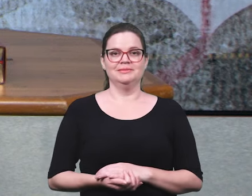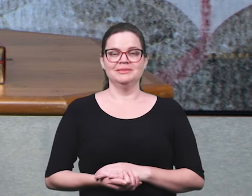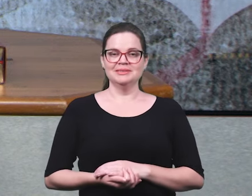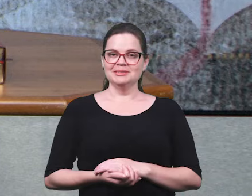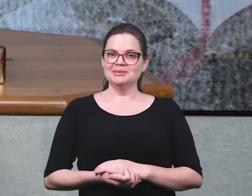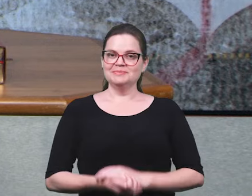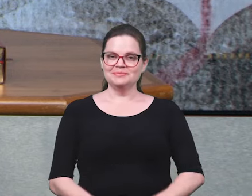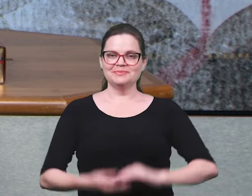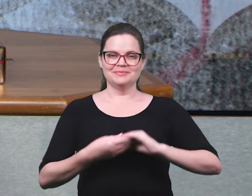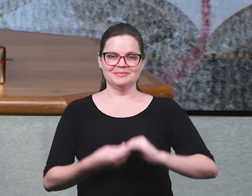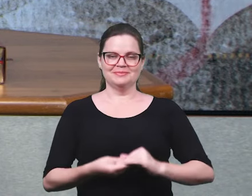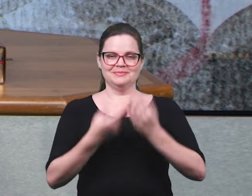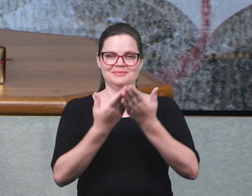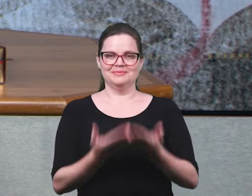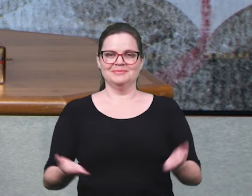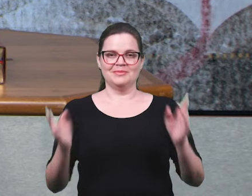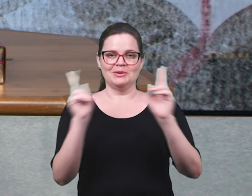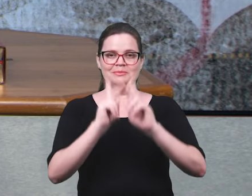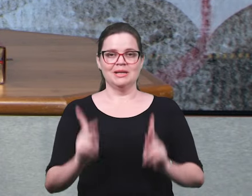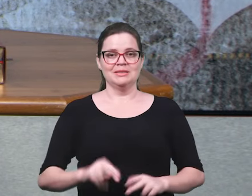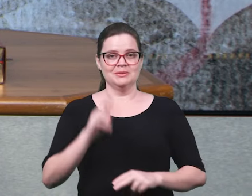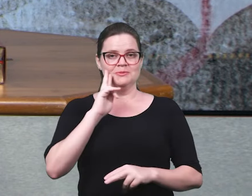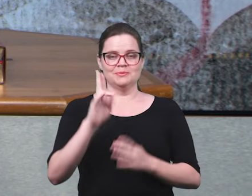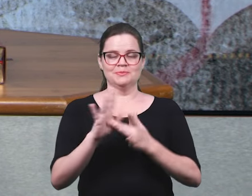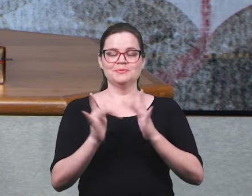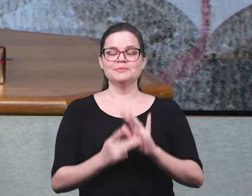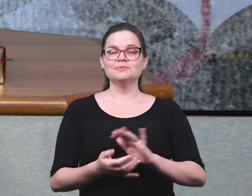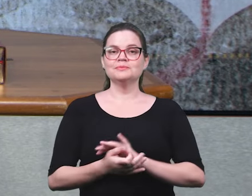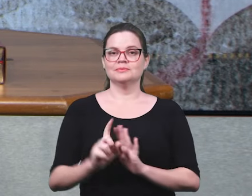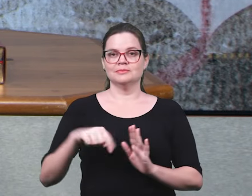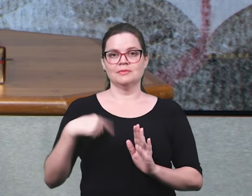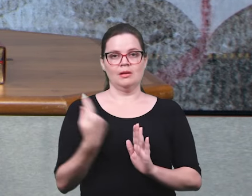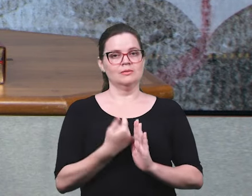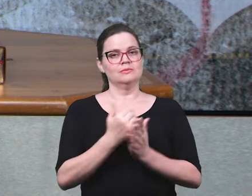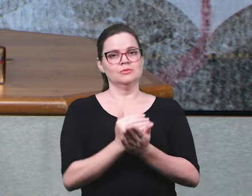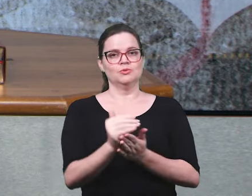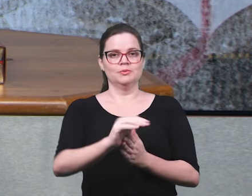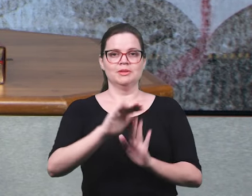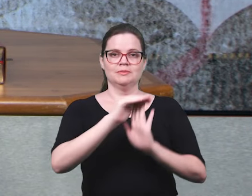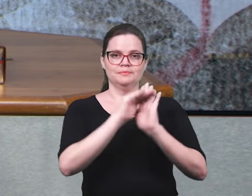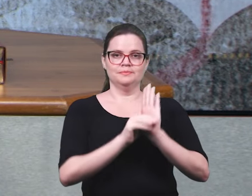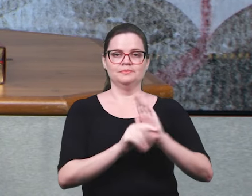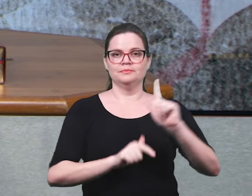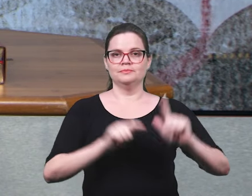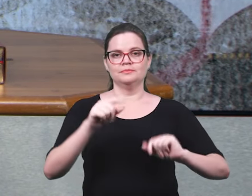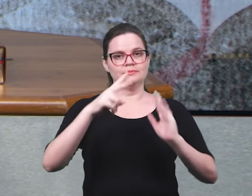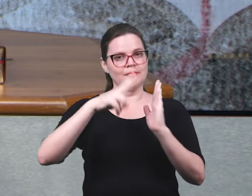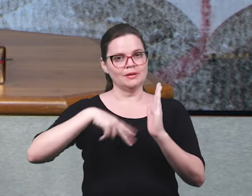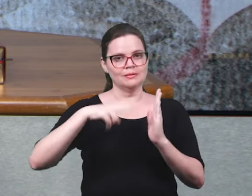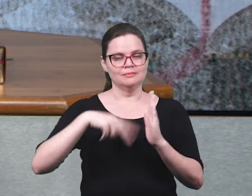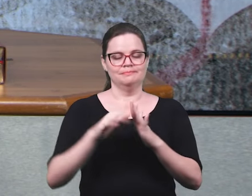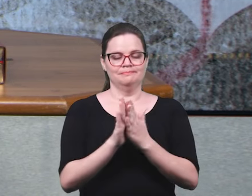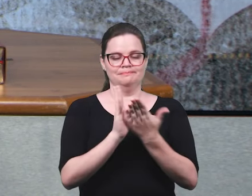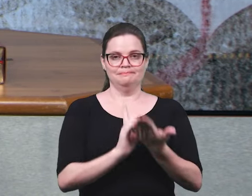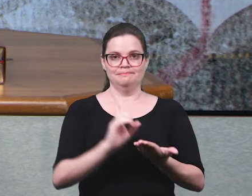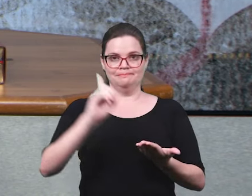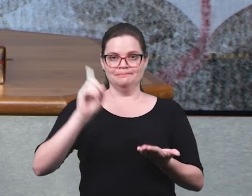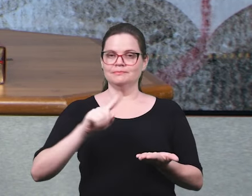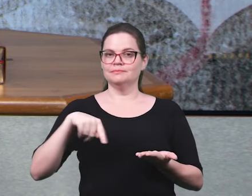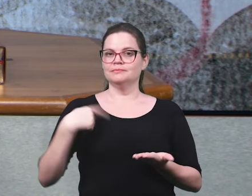paz do Senhor Jesus a todos. Nós estamos no nosso programa Leitura da Bíblia e é uma alegria para nós